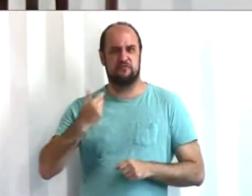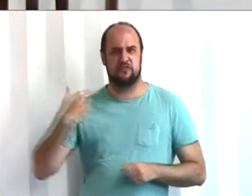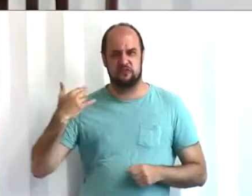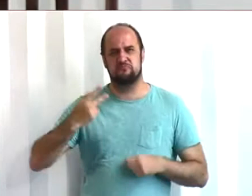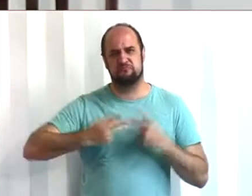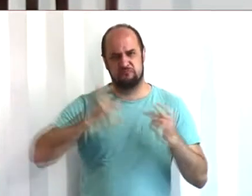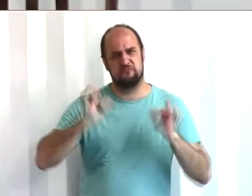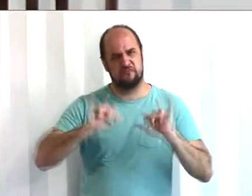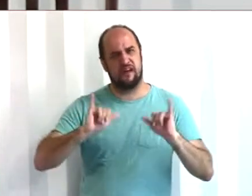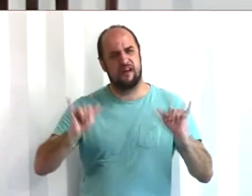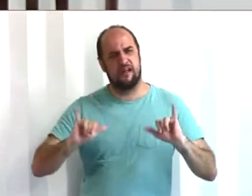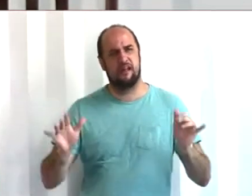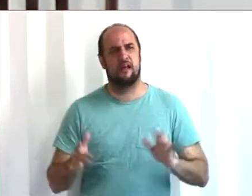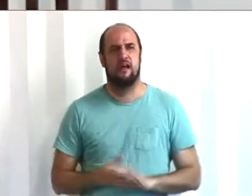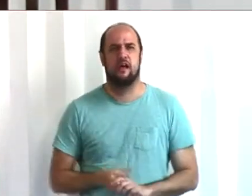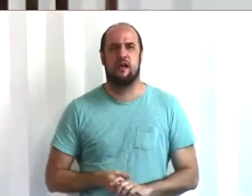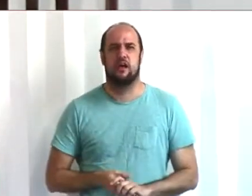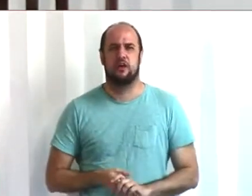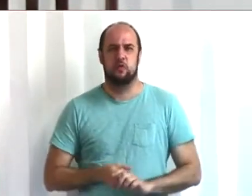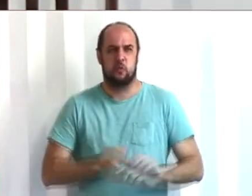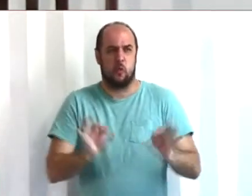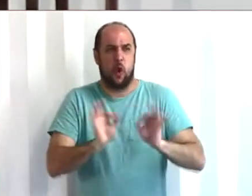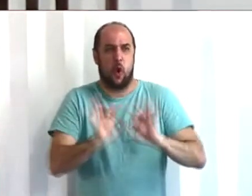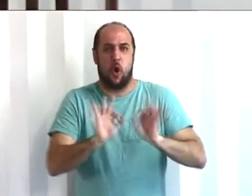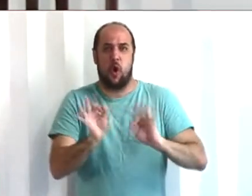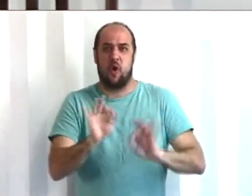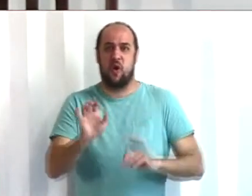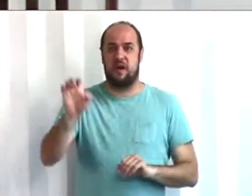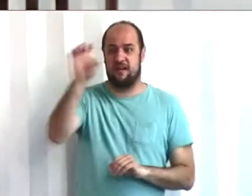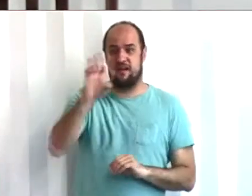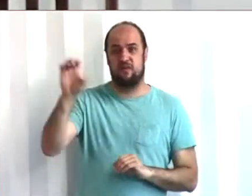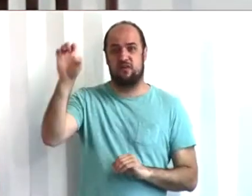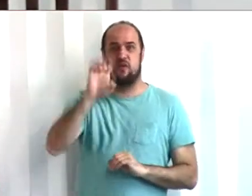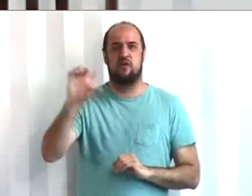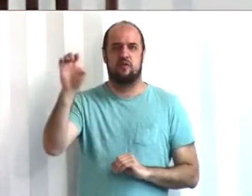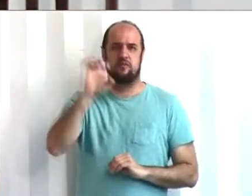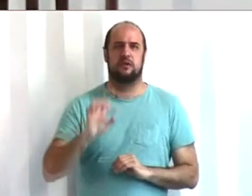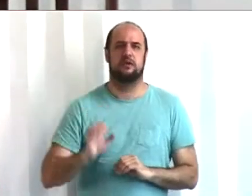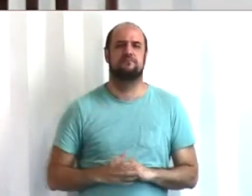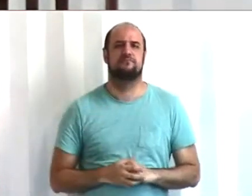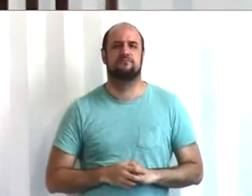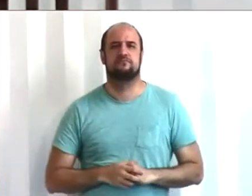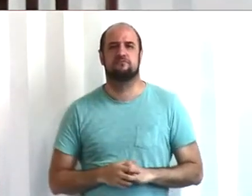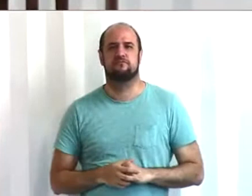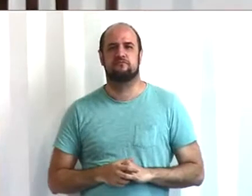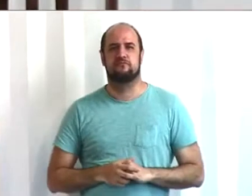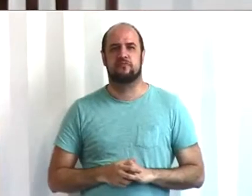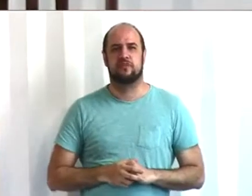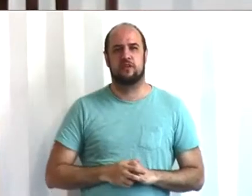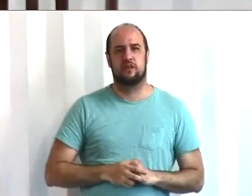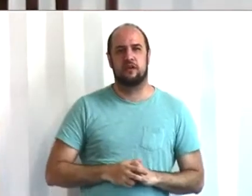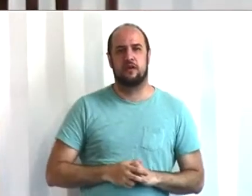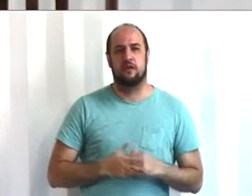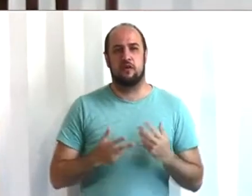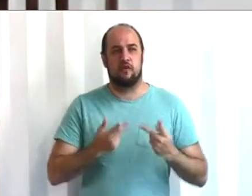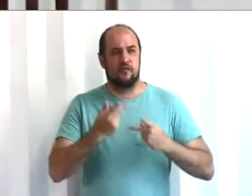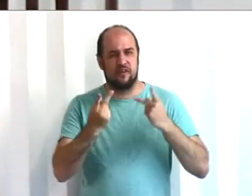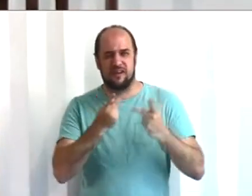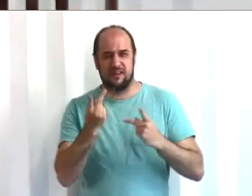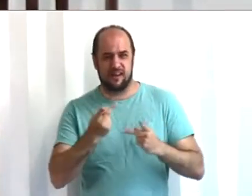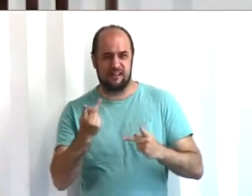2020, foi muito falado sobre terrorismo na Europa principalmente, foi muito falado